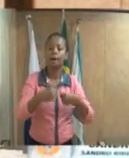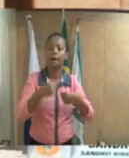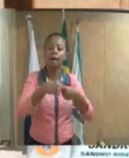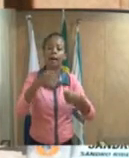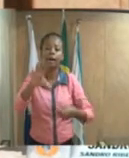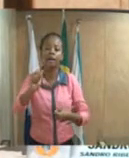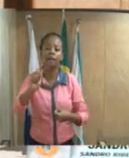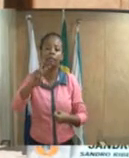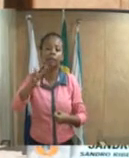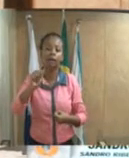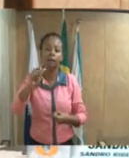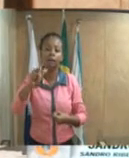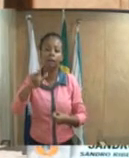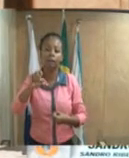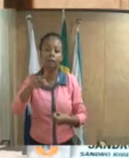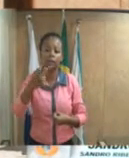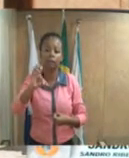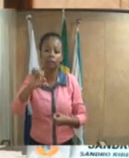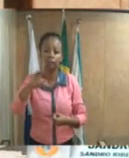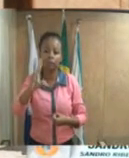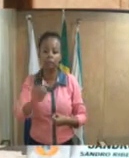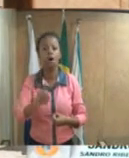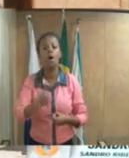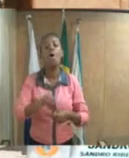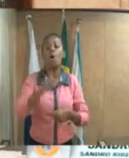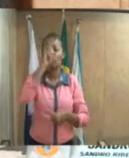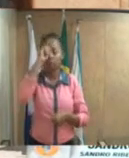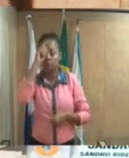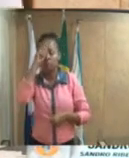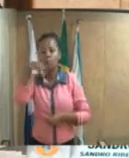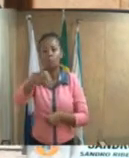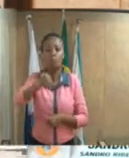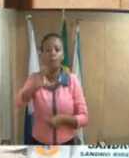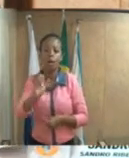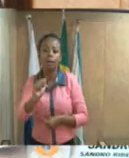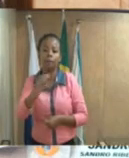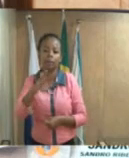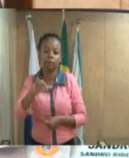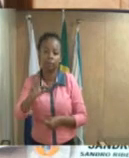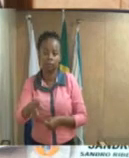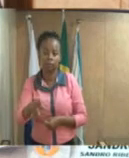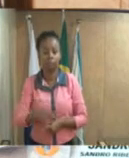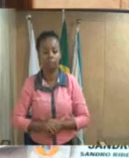ao Hospital Municipal Dr. Moacir Rodrigues do Carmo.